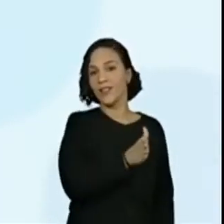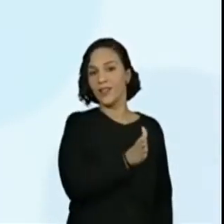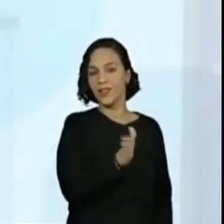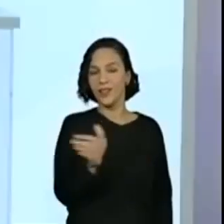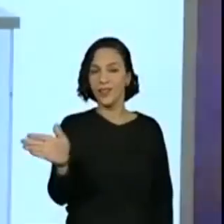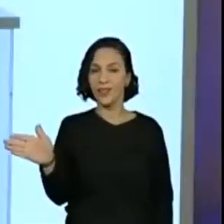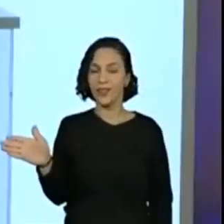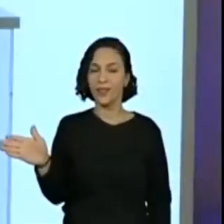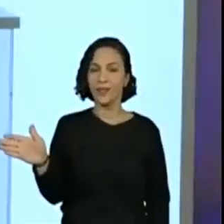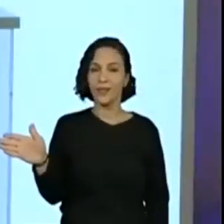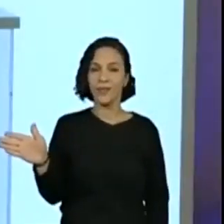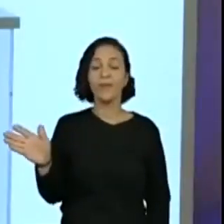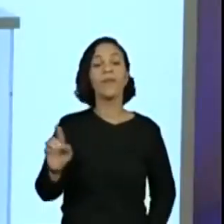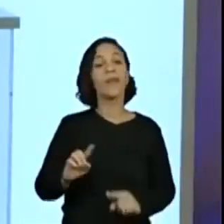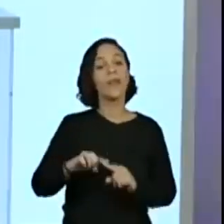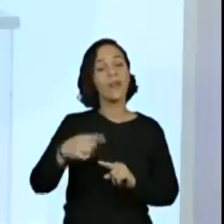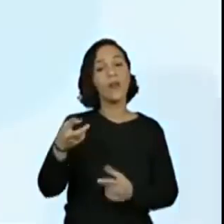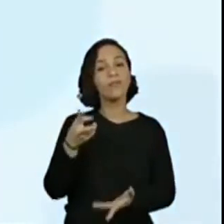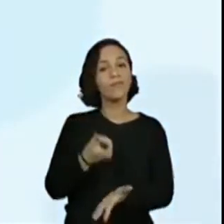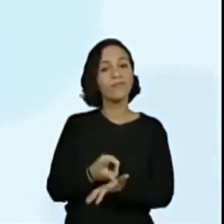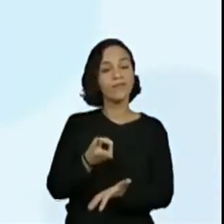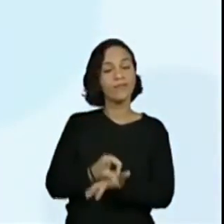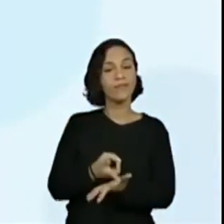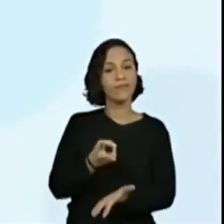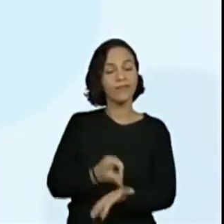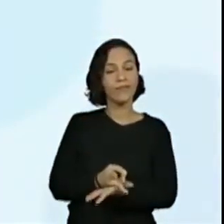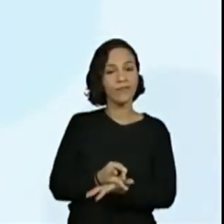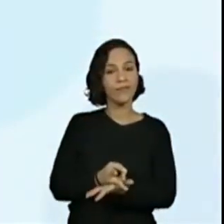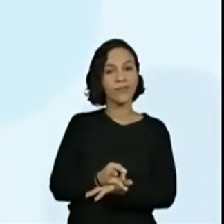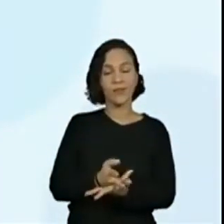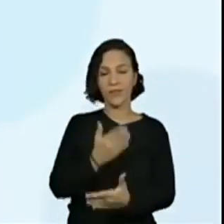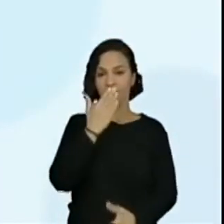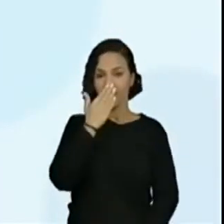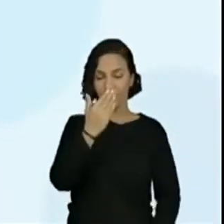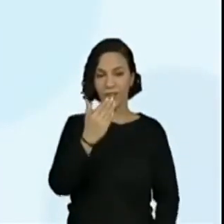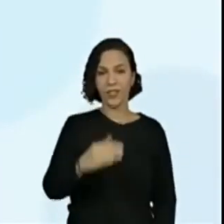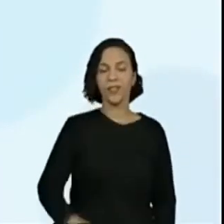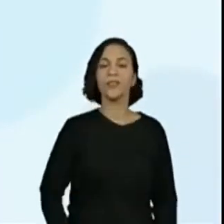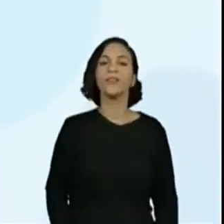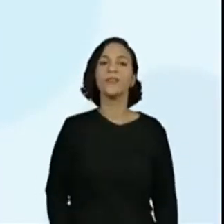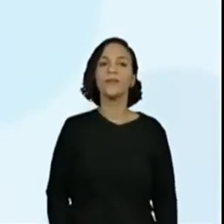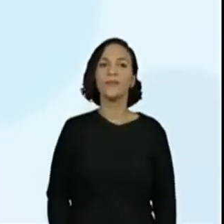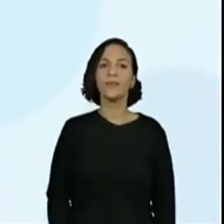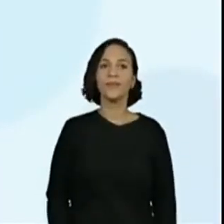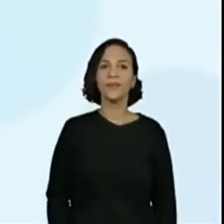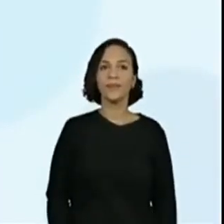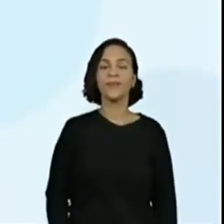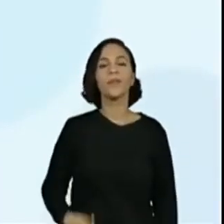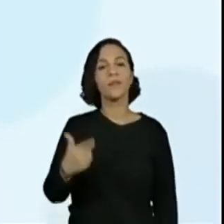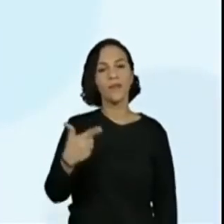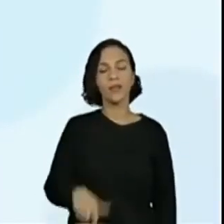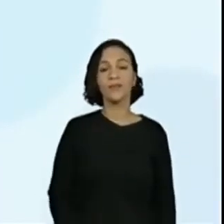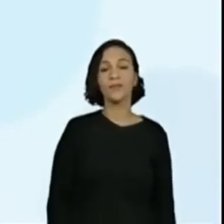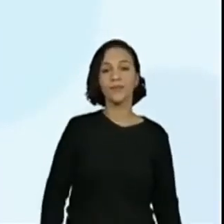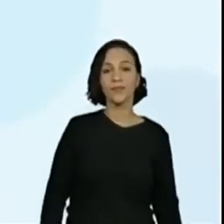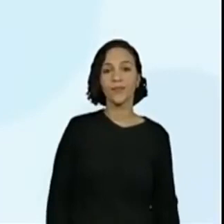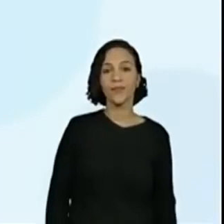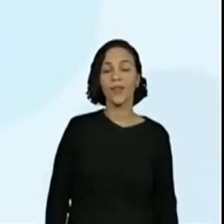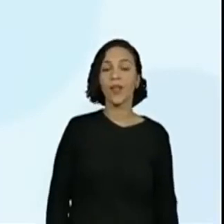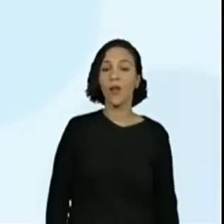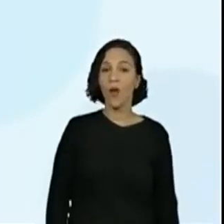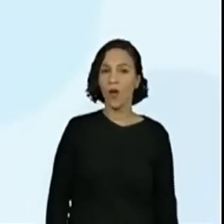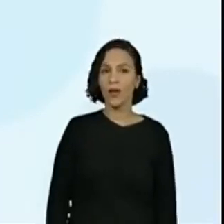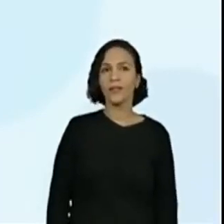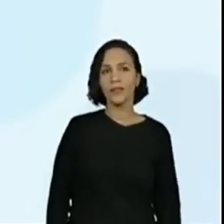depois? Continua em frente. Continua em frente. A gente já colocou a setinha aqui. Coloca, né? Mais uma. Colocou, ó. Foi em